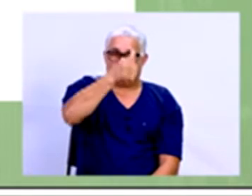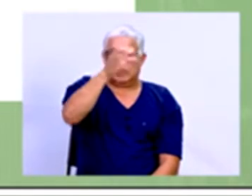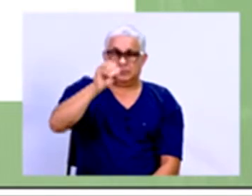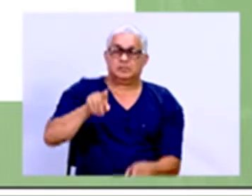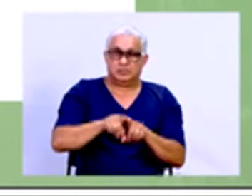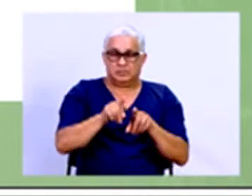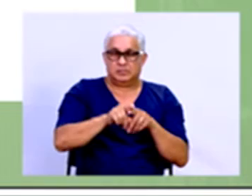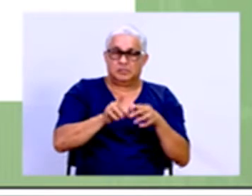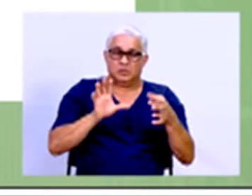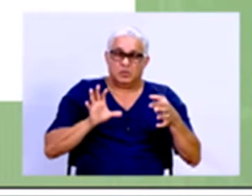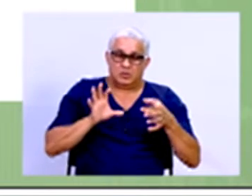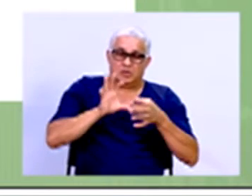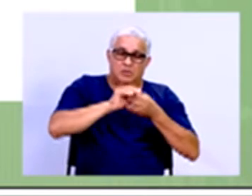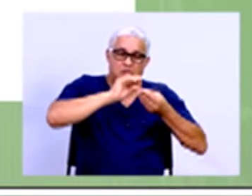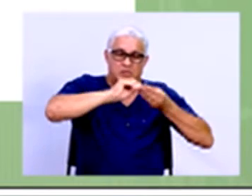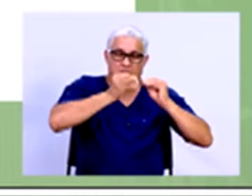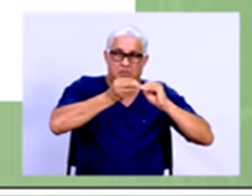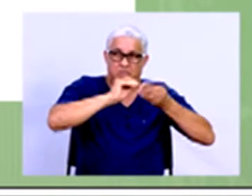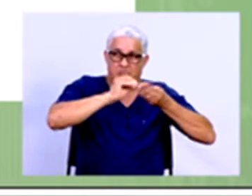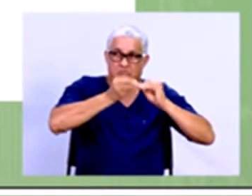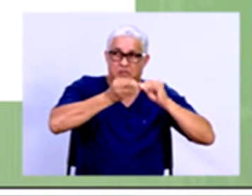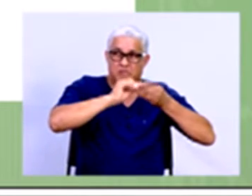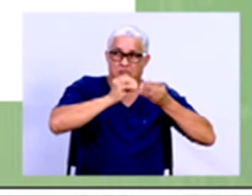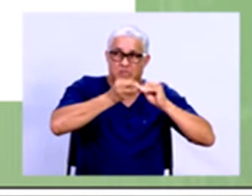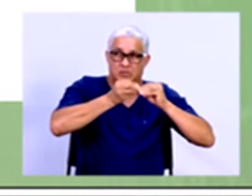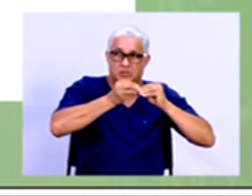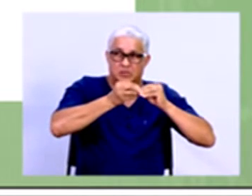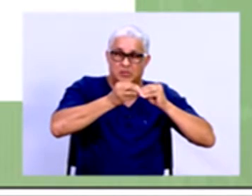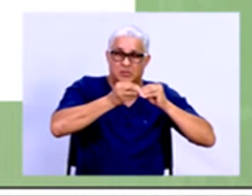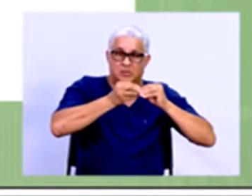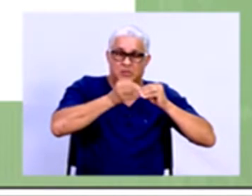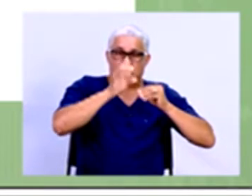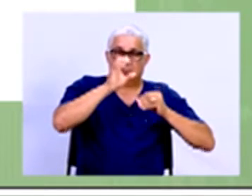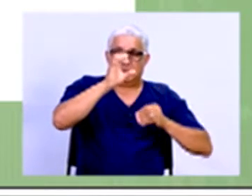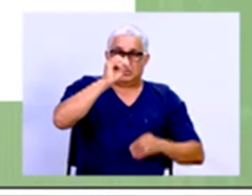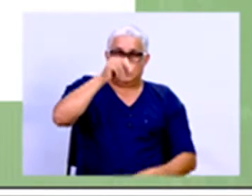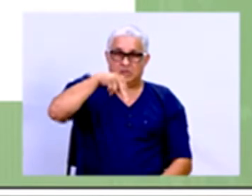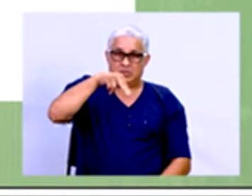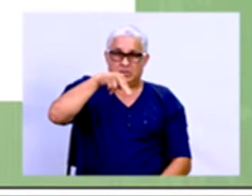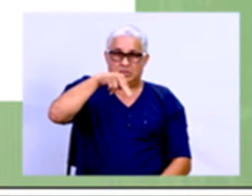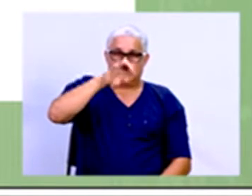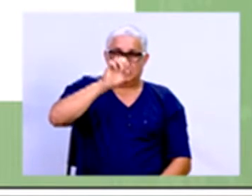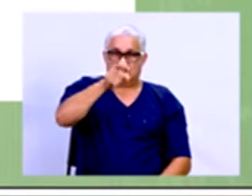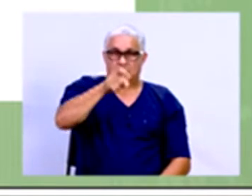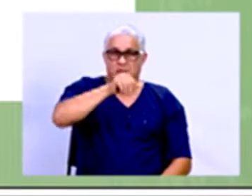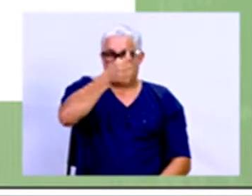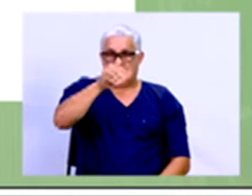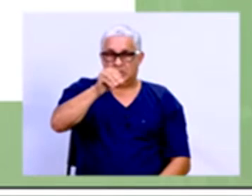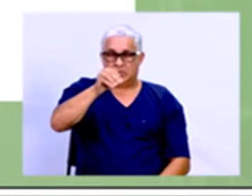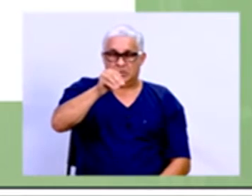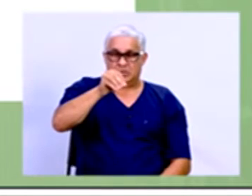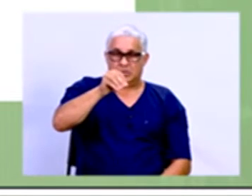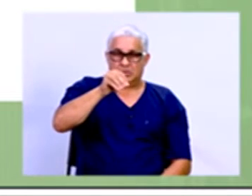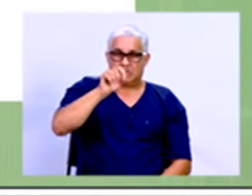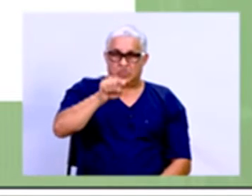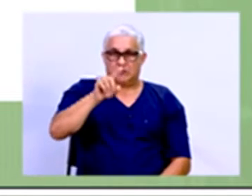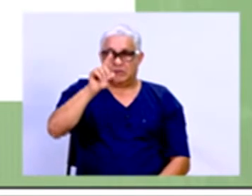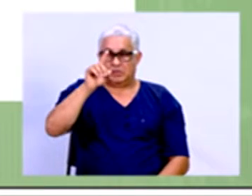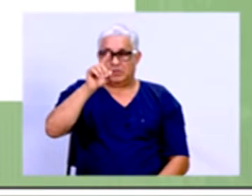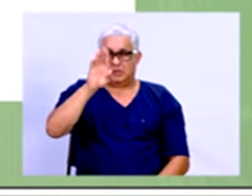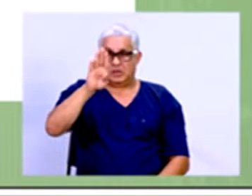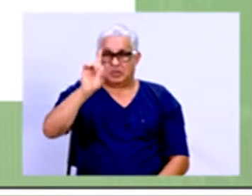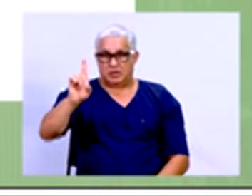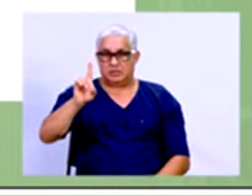de dados, aqui né, nós criamos um arquivo chamado conexão BD, certo? Faz a seleção das informações e executa com o